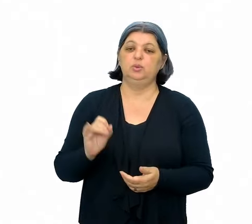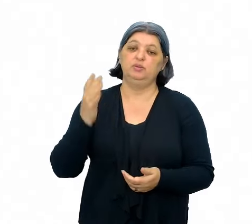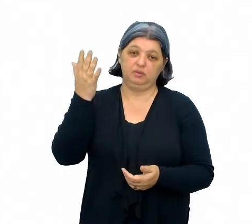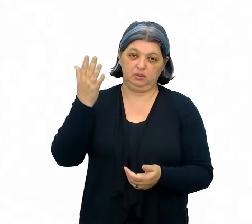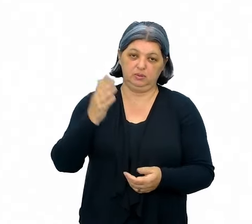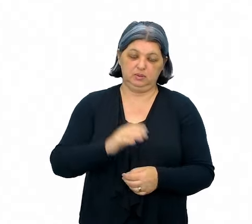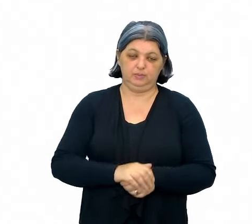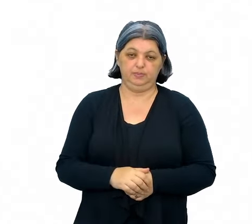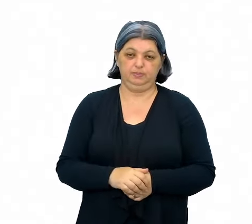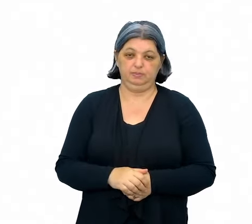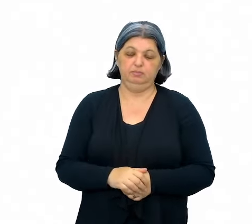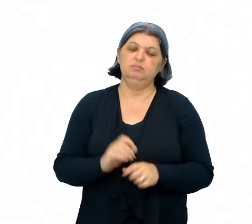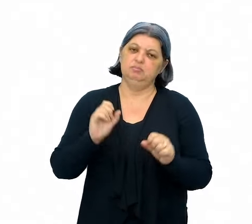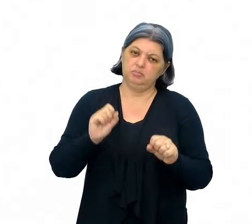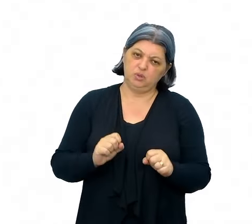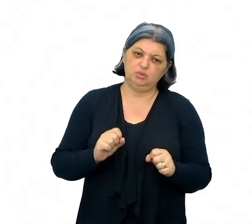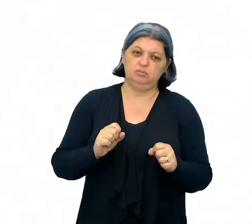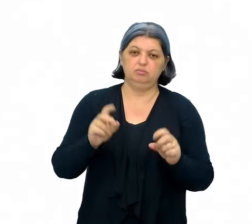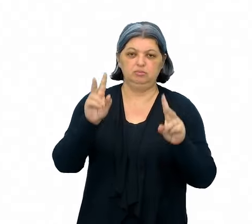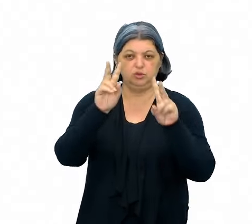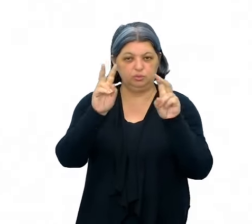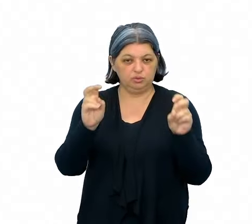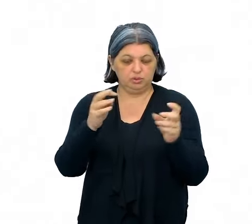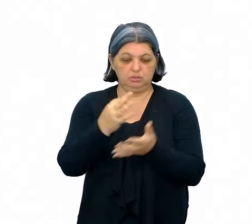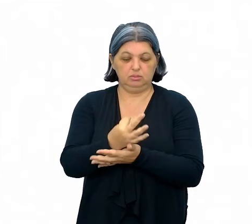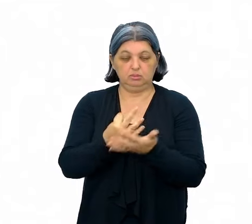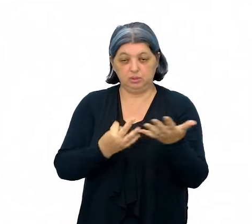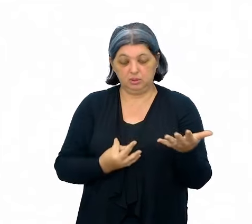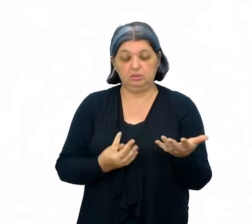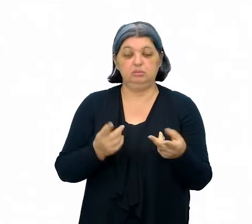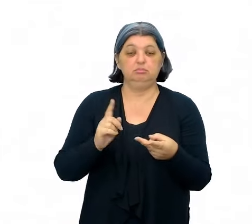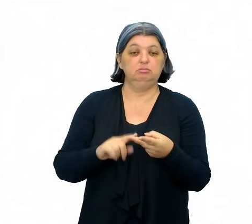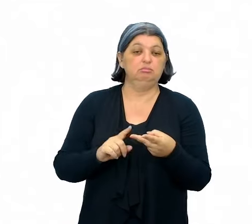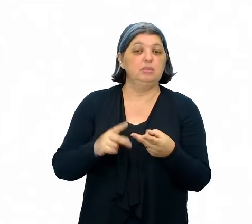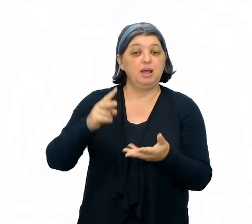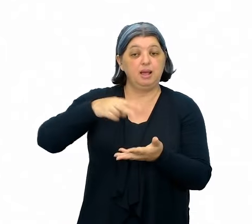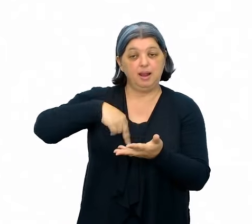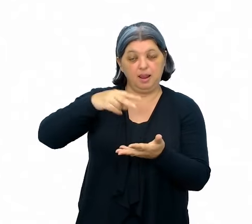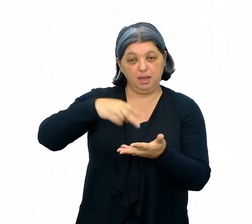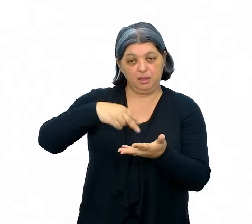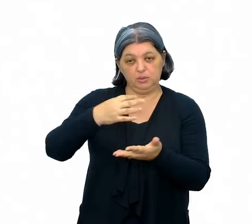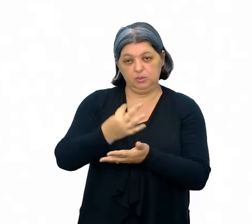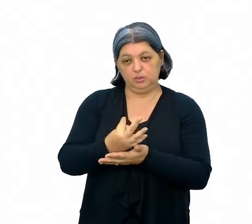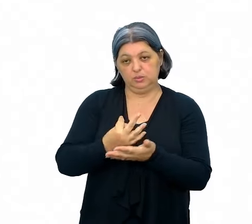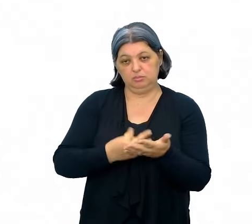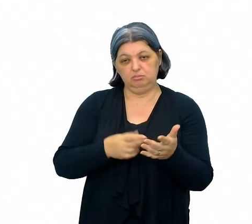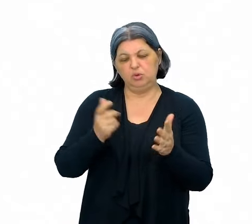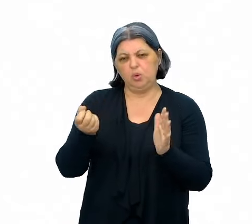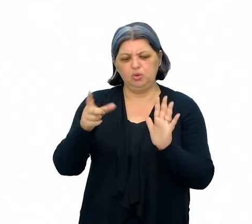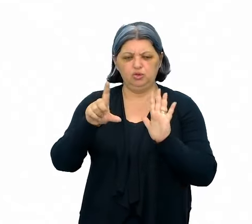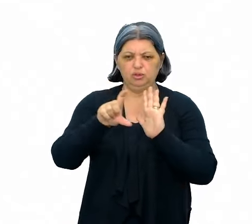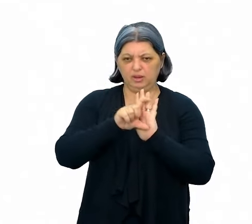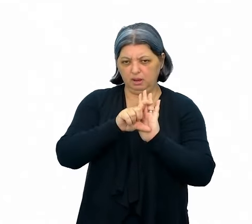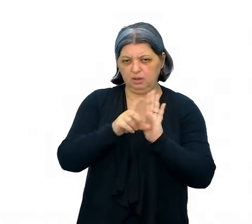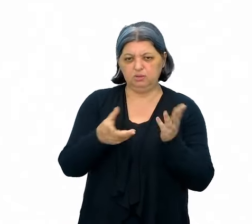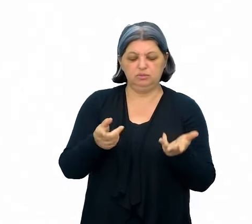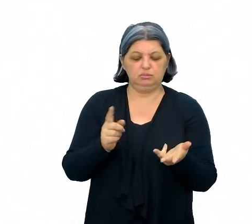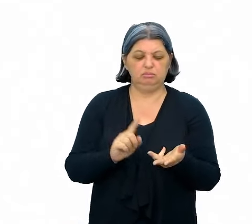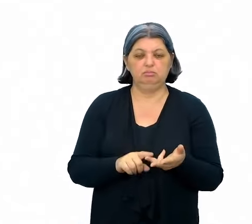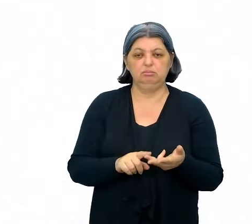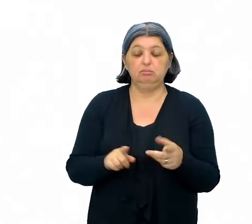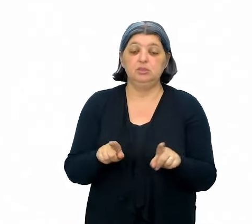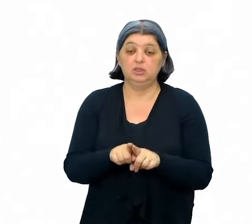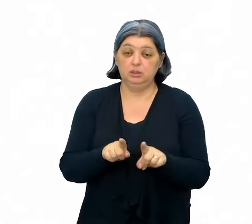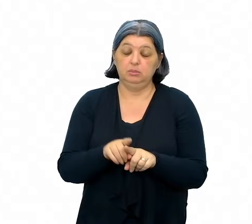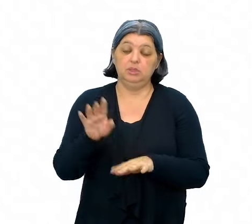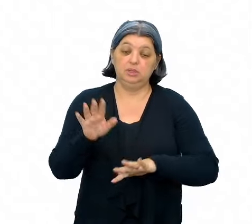acontecerá, seja a partir do título do texto, seja a partir da leitura de um trecho. Também devemos